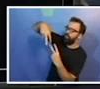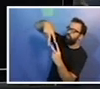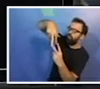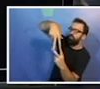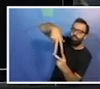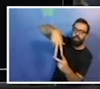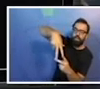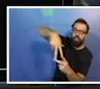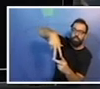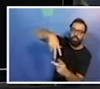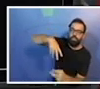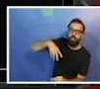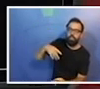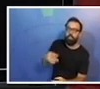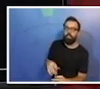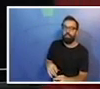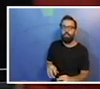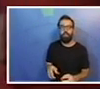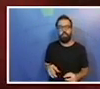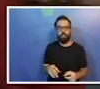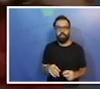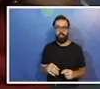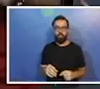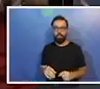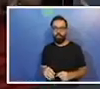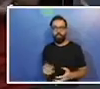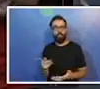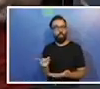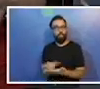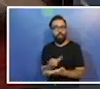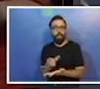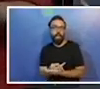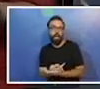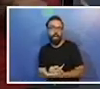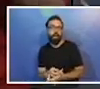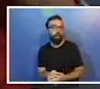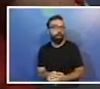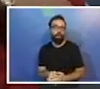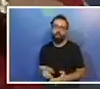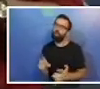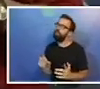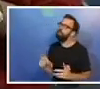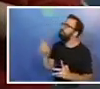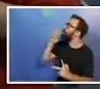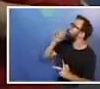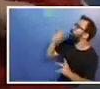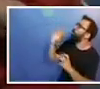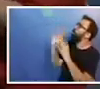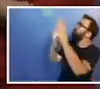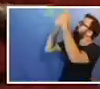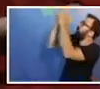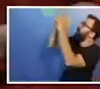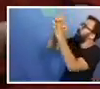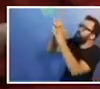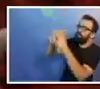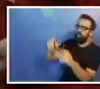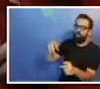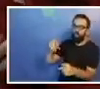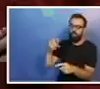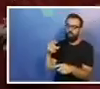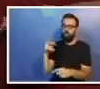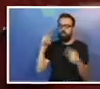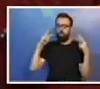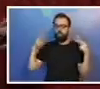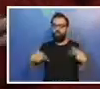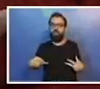se confundir? Acontece. E aí pode ter o ataque também. Entendido?